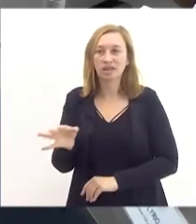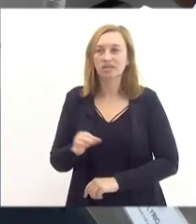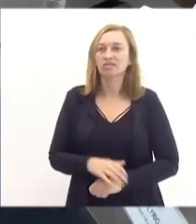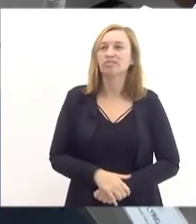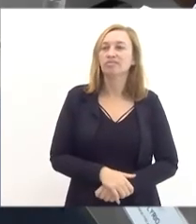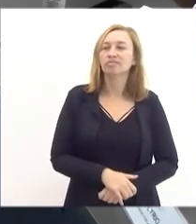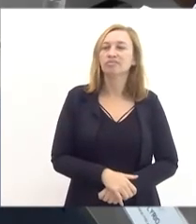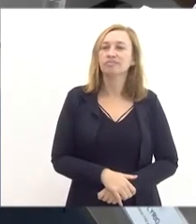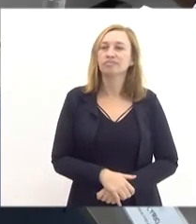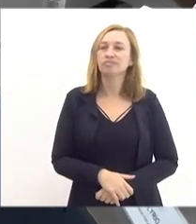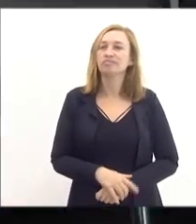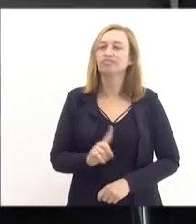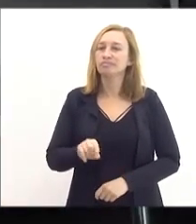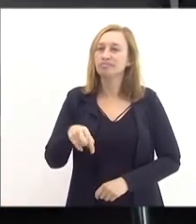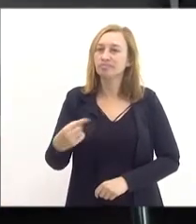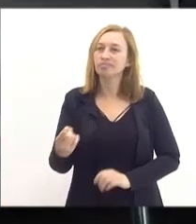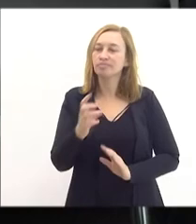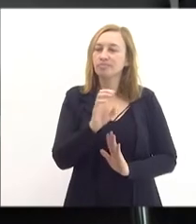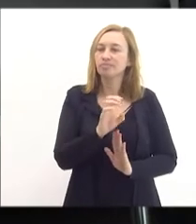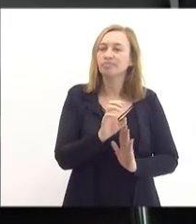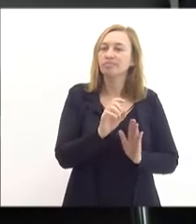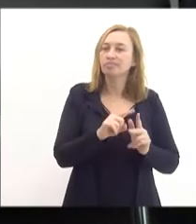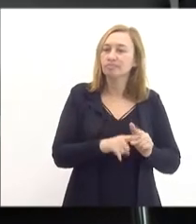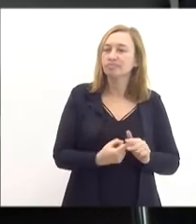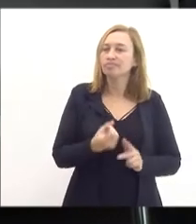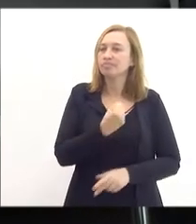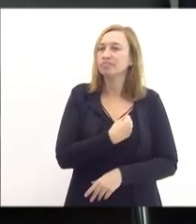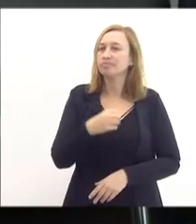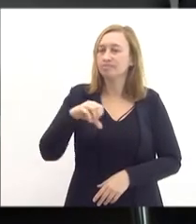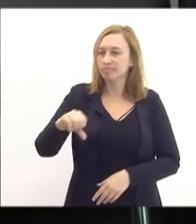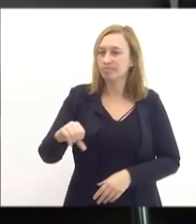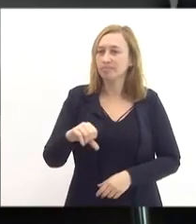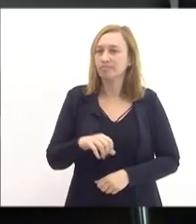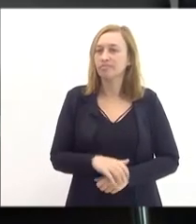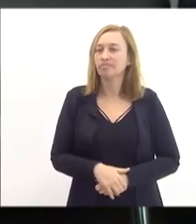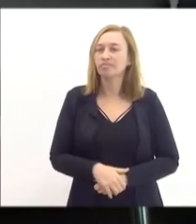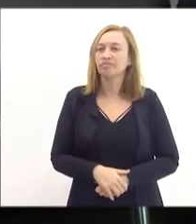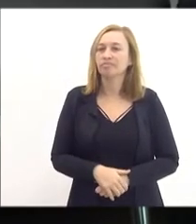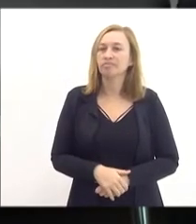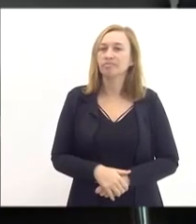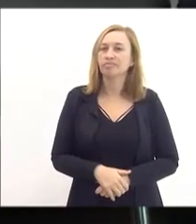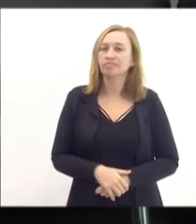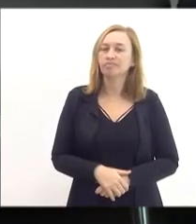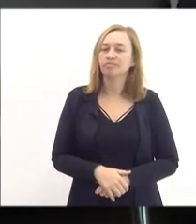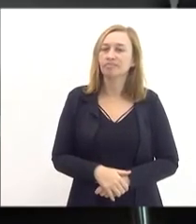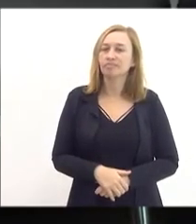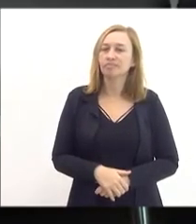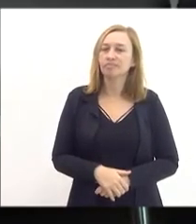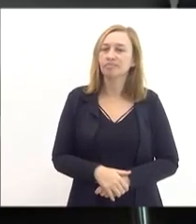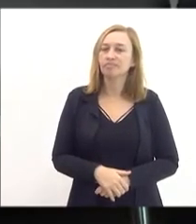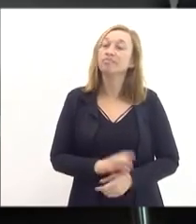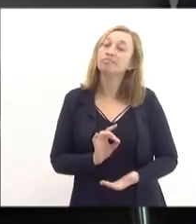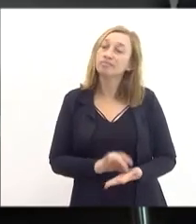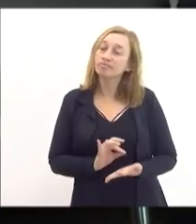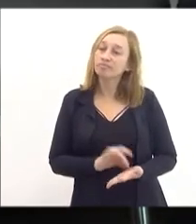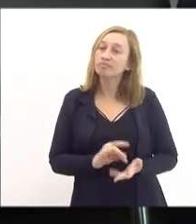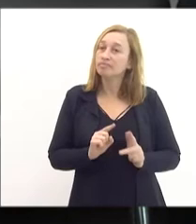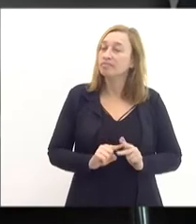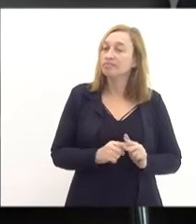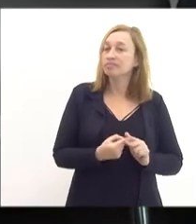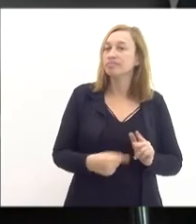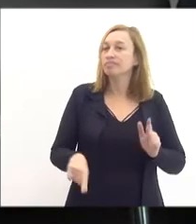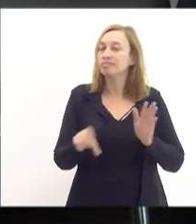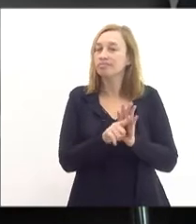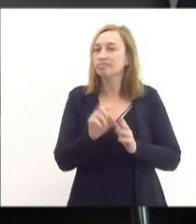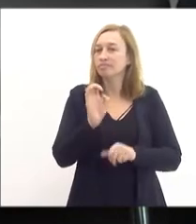E a próxima é a modificativa número 9, que, na verdade, está alterando a Lei